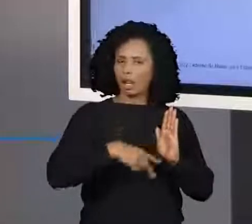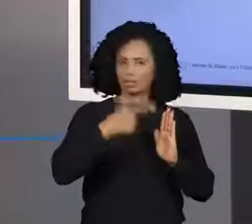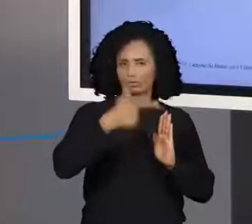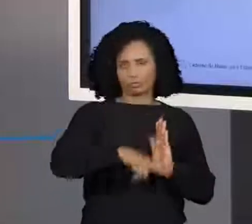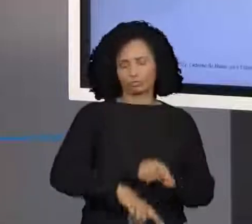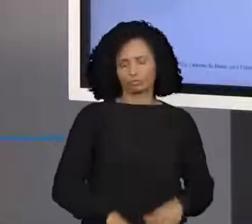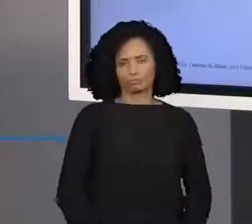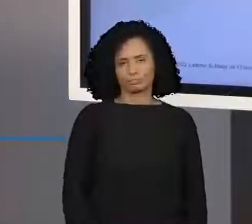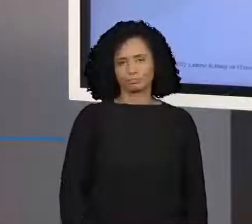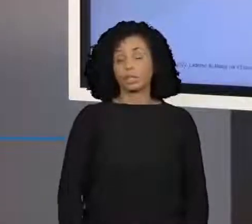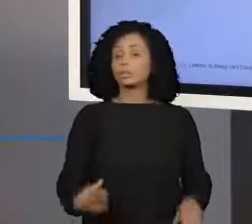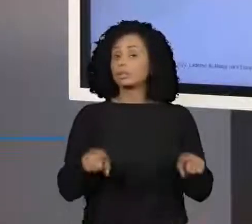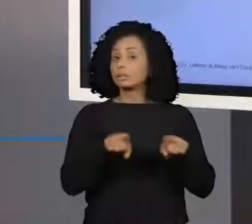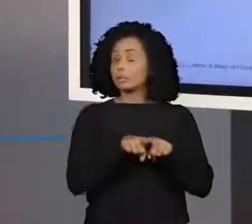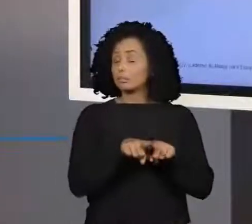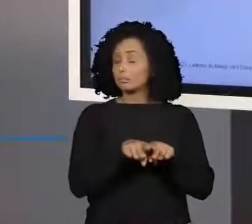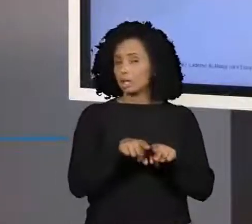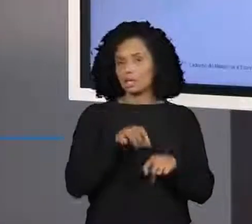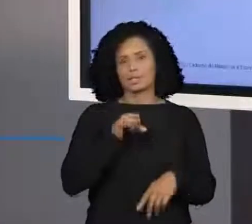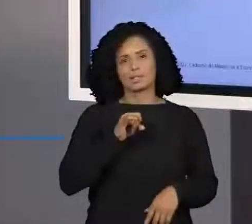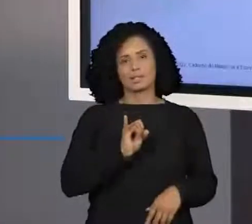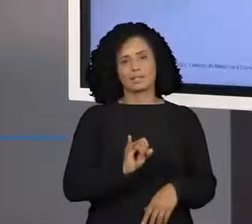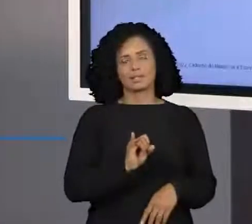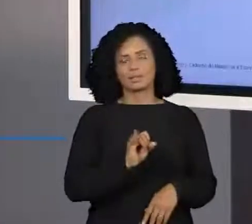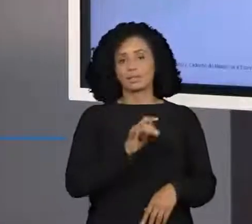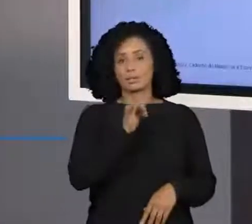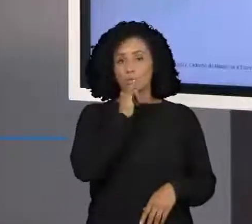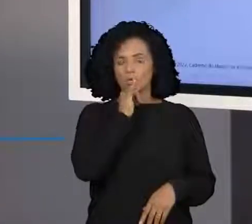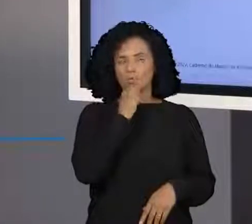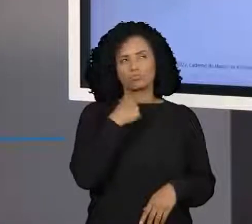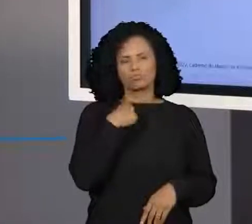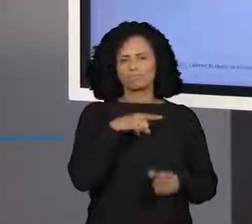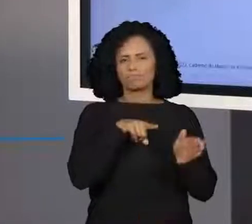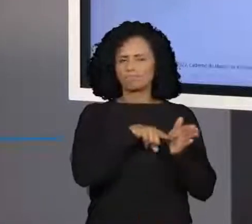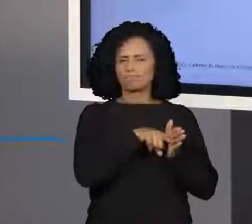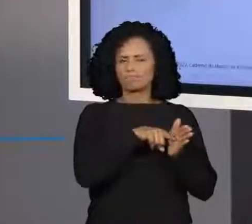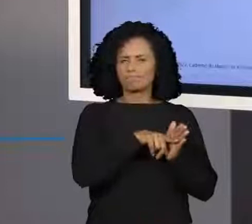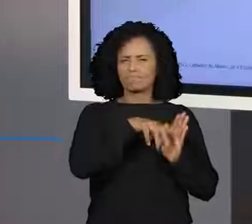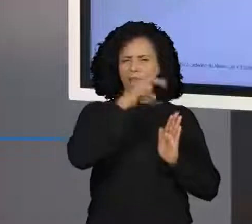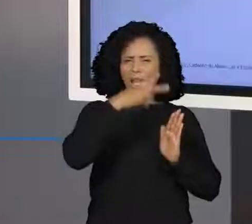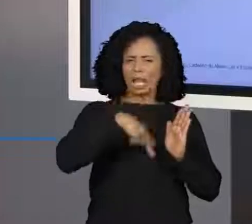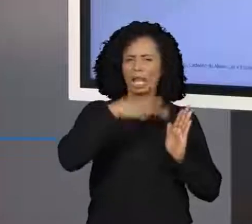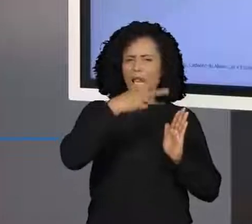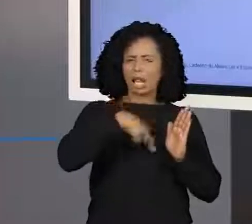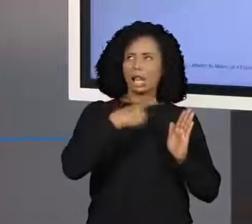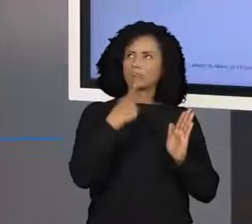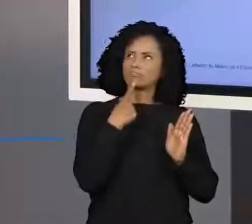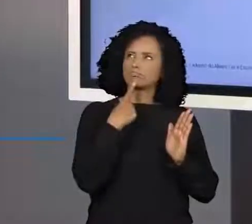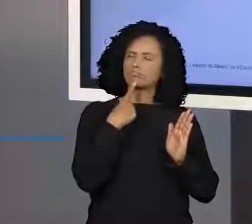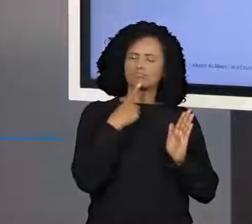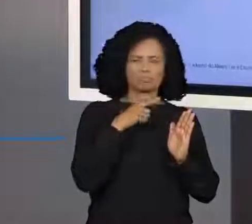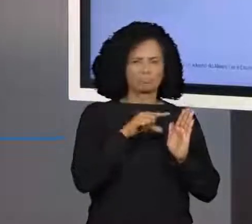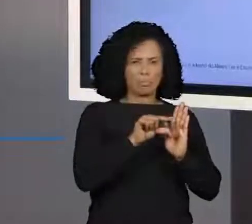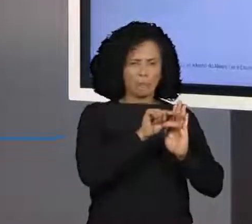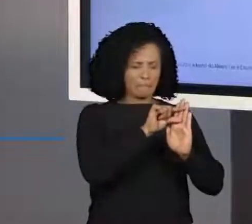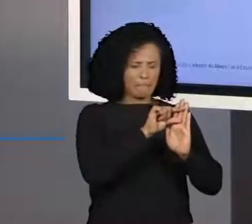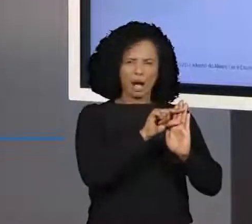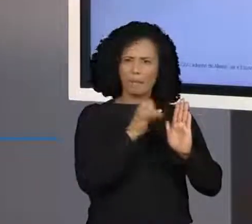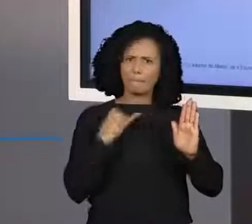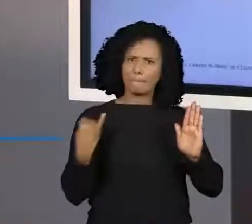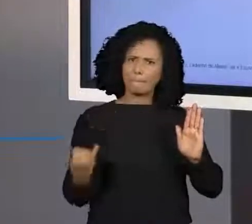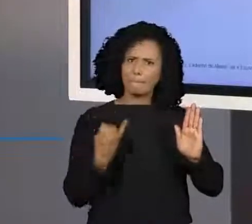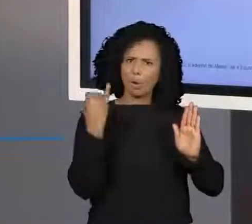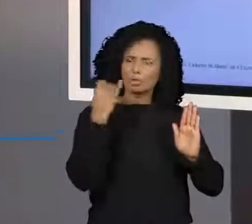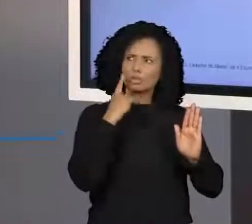toda vez que eu ler um texto científico, eu vou grafar o que eu acho mais importante. Aquela informação que eu